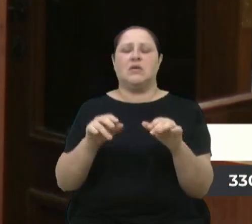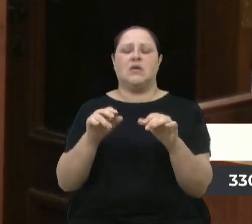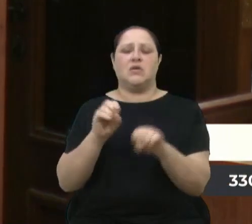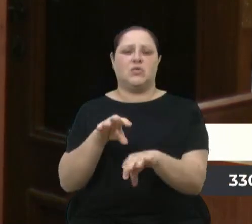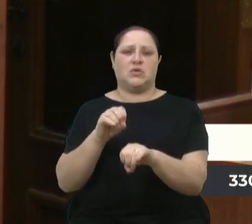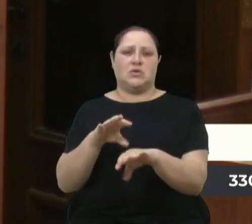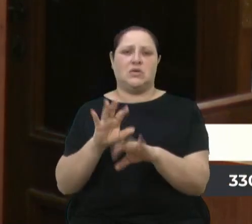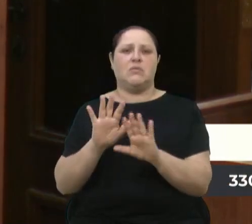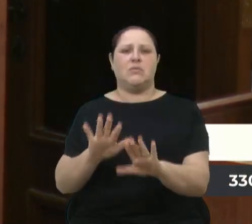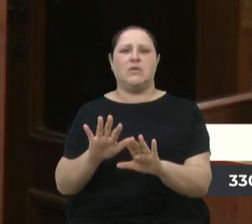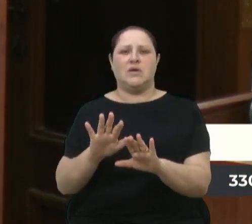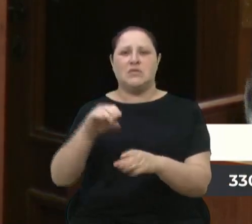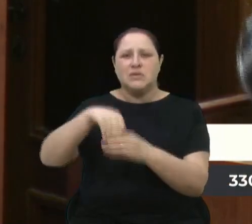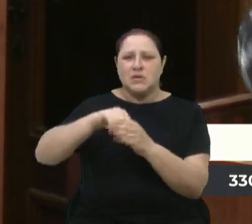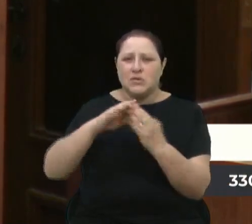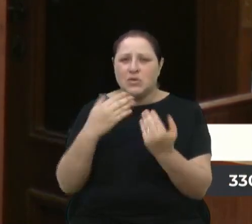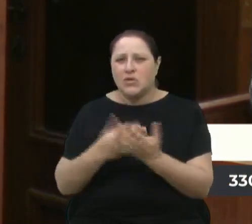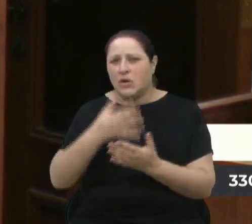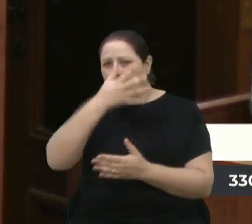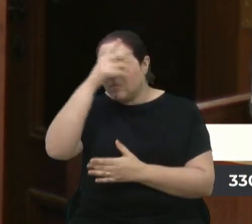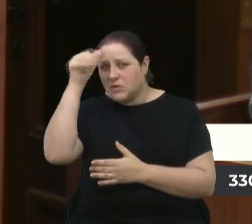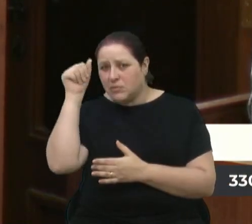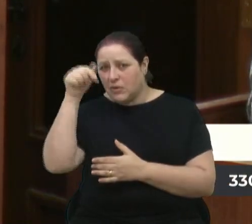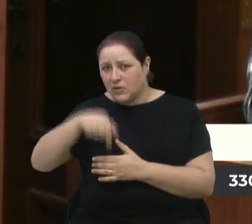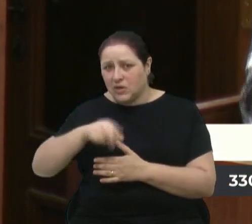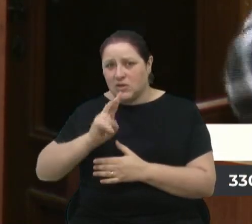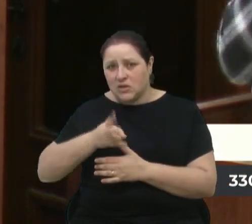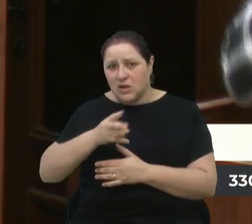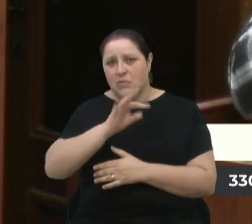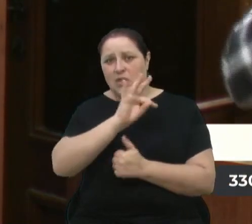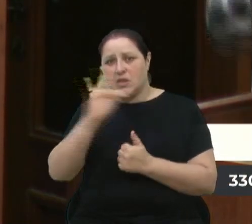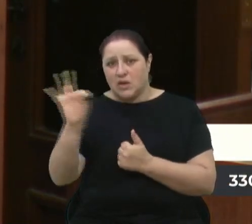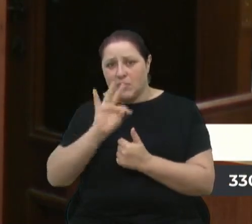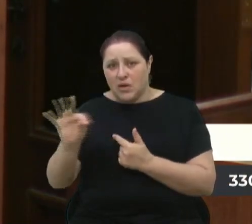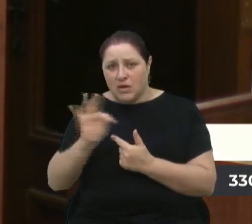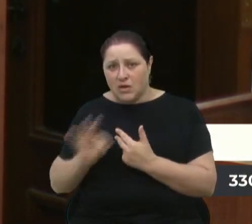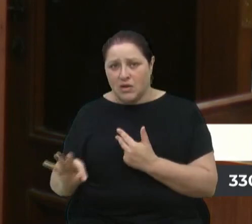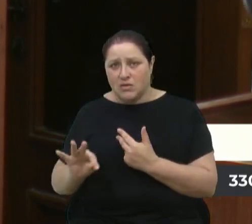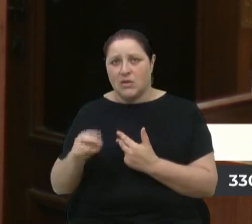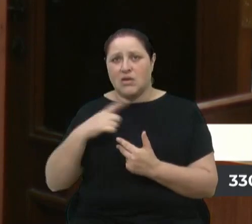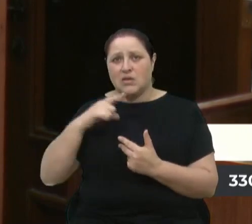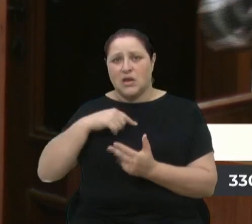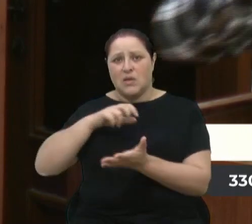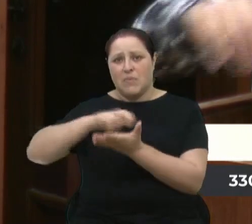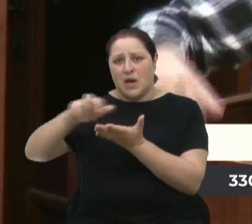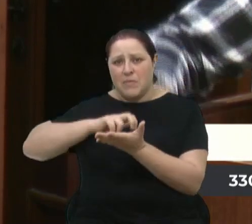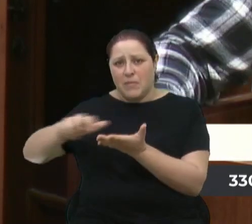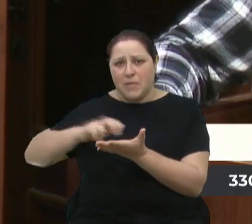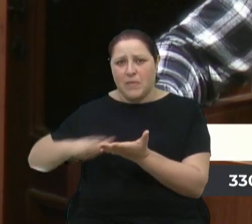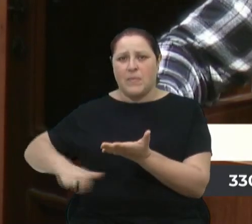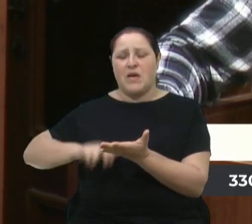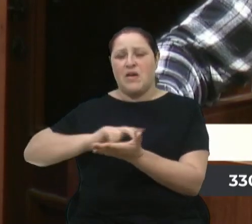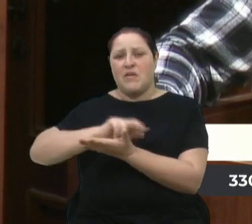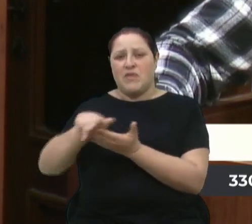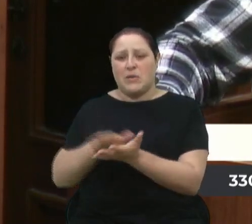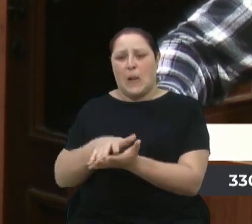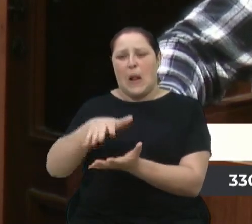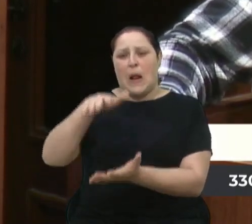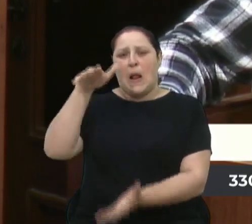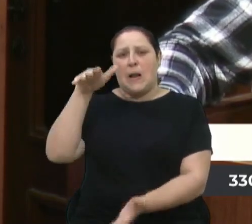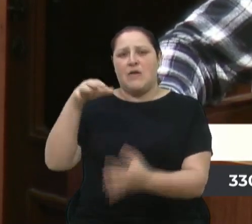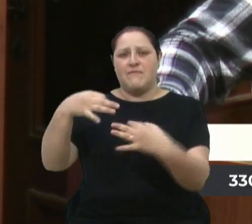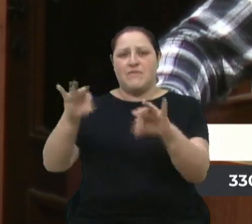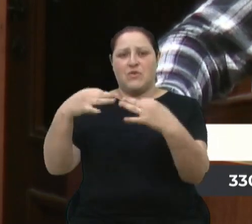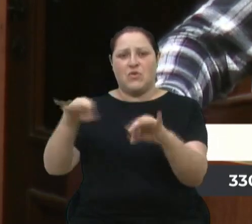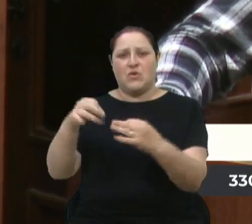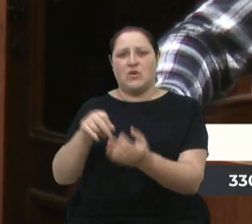nas escolas municipais de Caxias, todo trimestre se imprime calhamaços de folha,